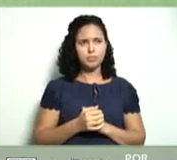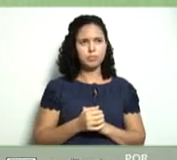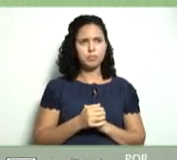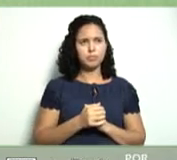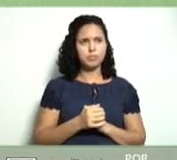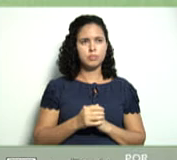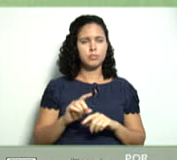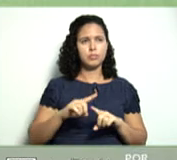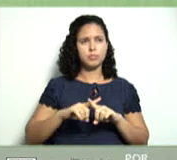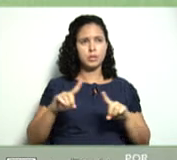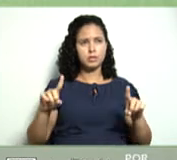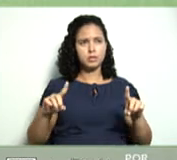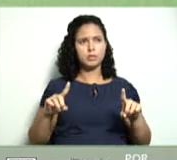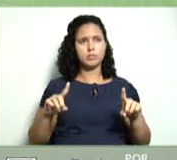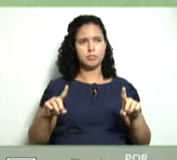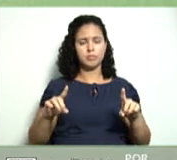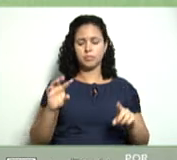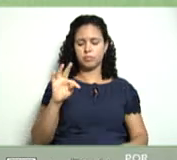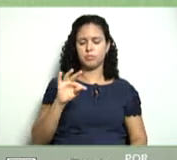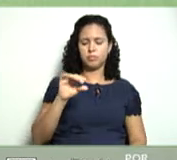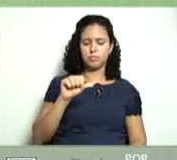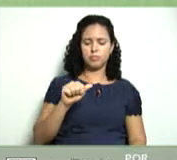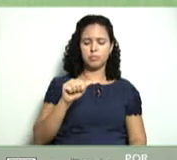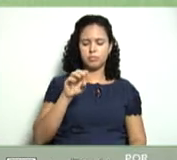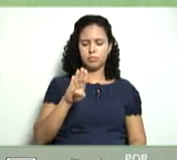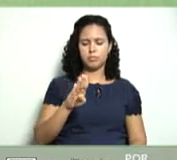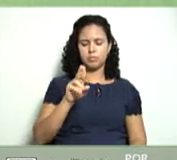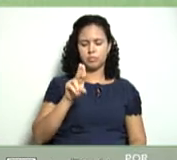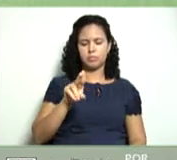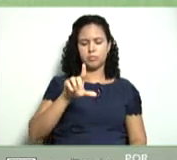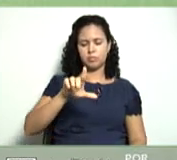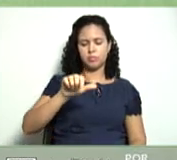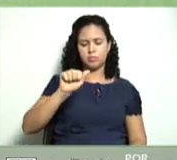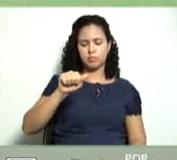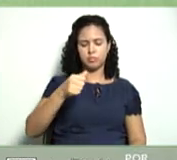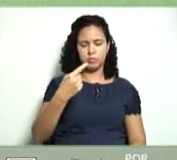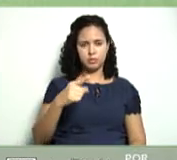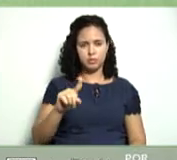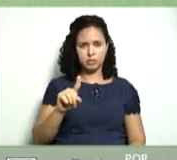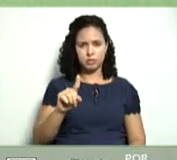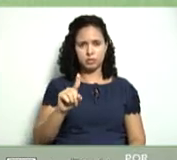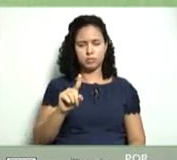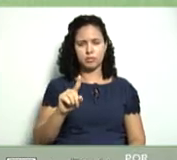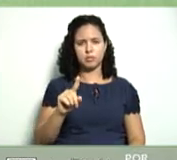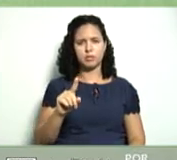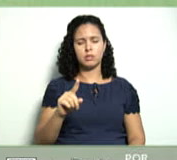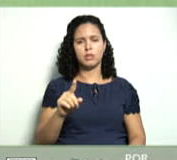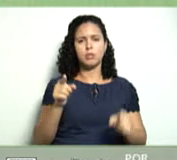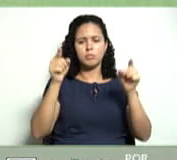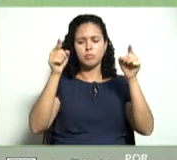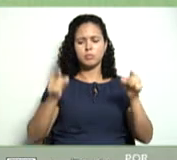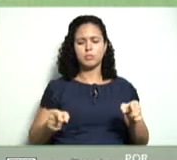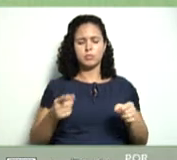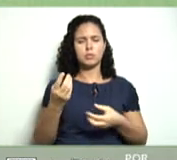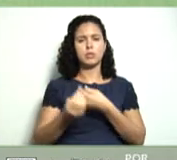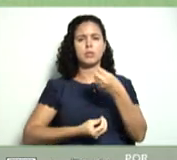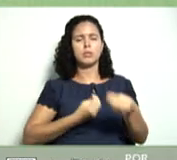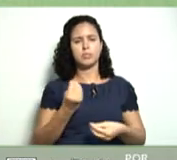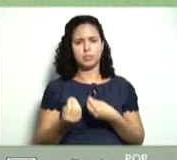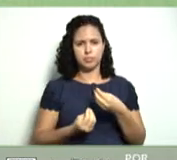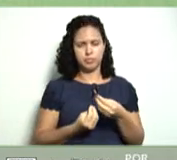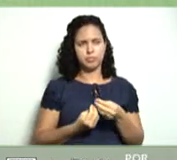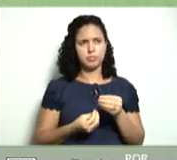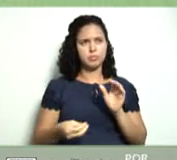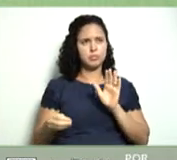a questão da tabulação aonde esse parágrafo que de tabulação ele vai ser alinhado né a gente